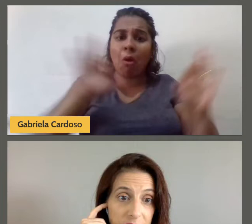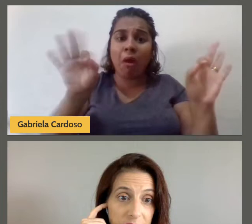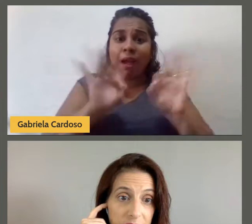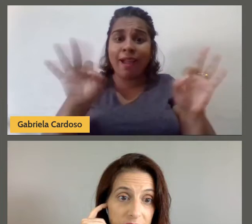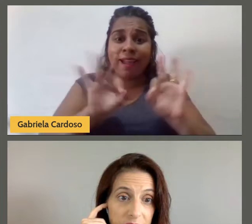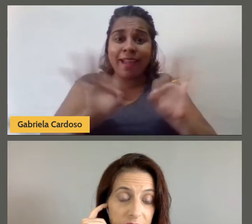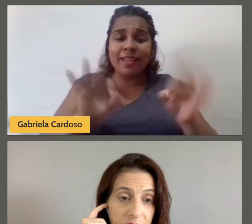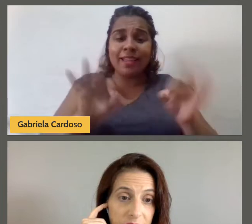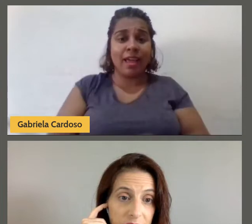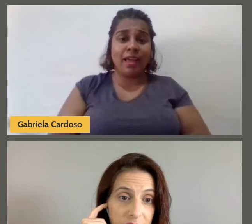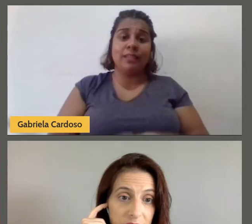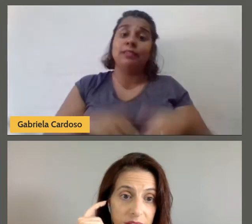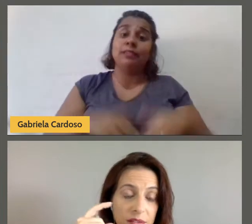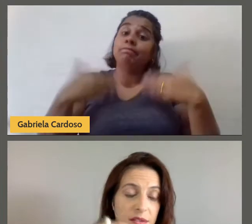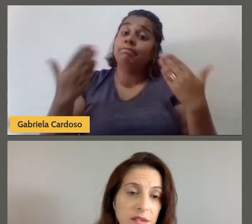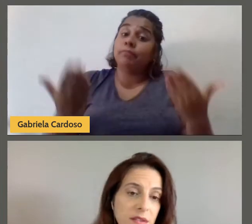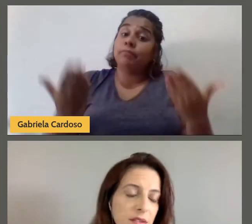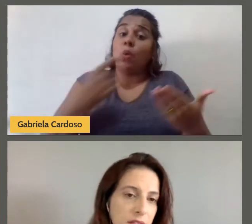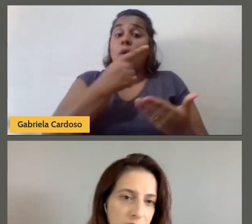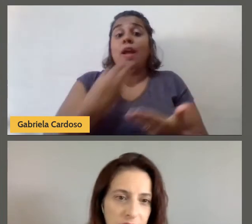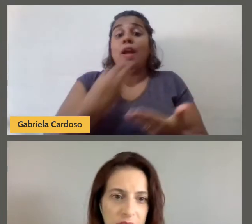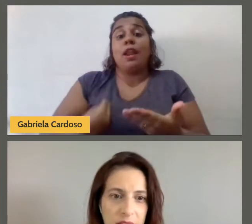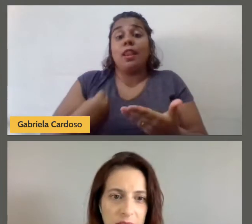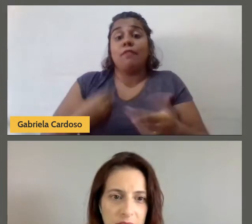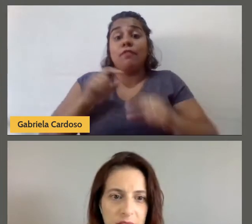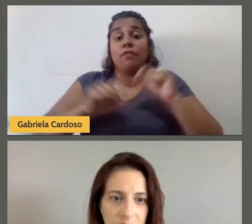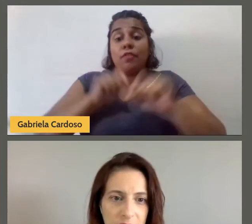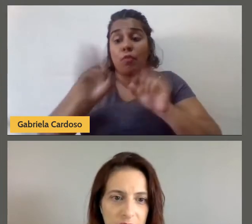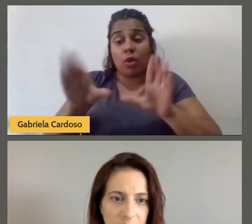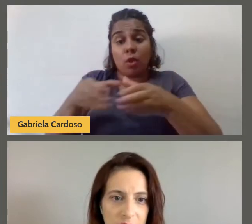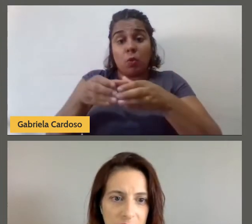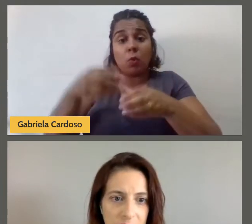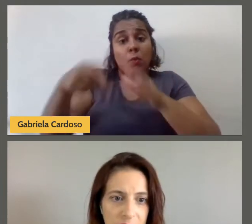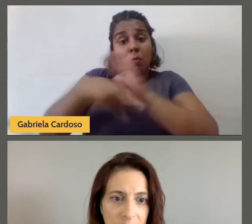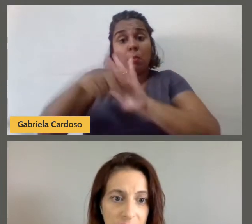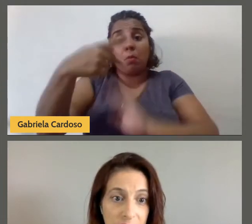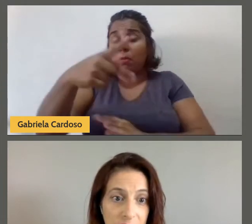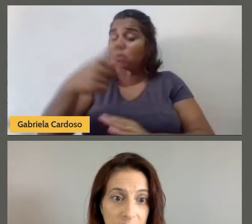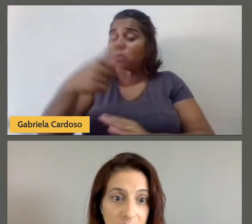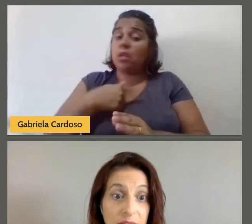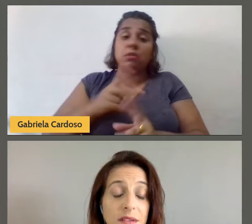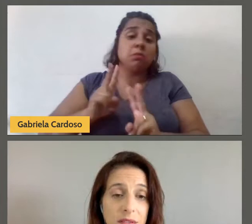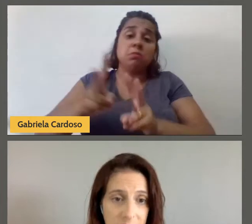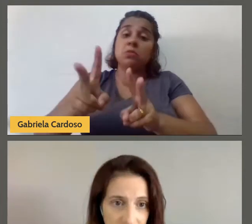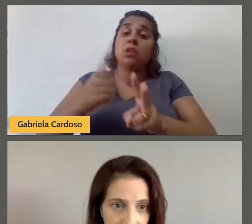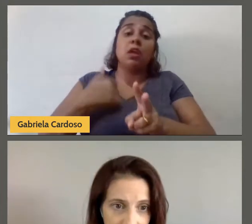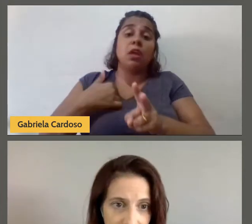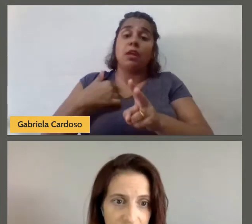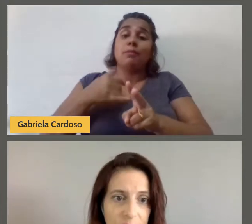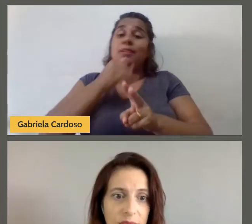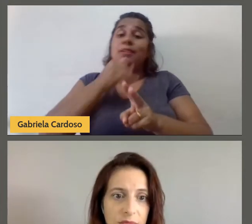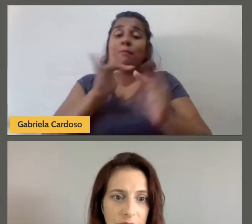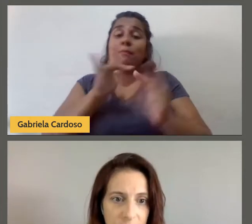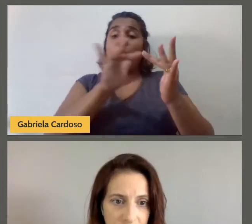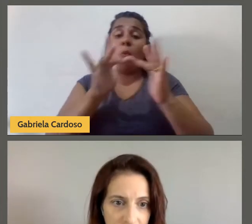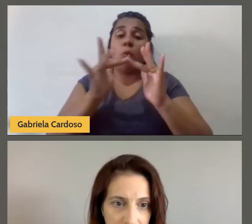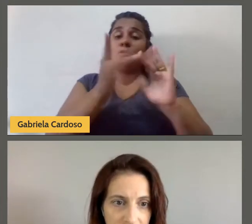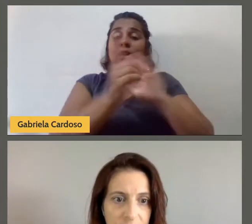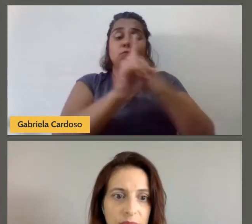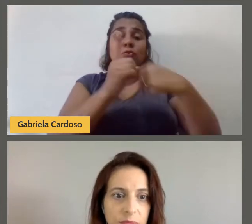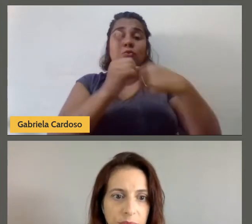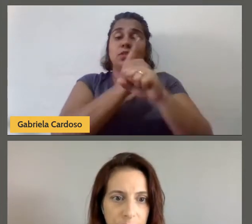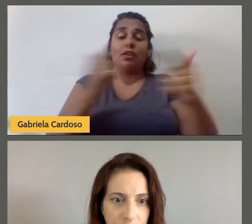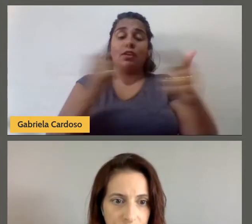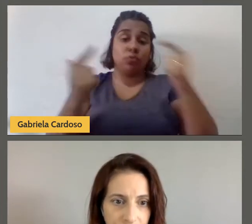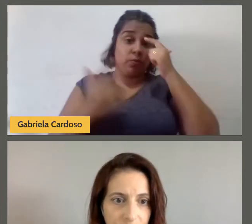extremamente estigmatizadas, extremamente marginalizadas, e aí elas ficam durante muito tempo isoladas da sociedade, por isso que a gente sempre tenta promover a